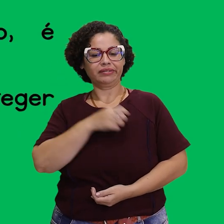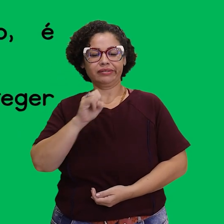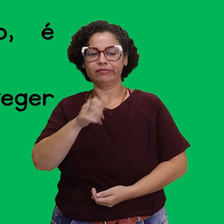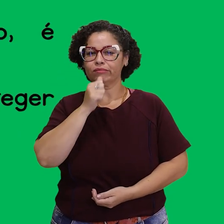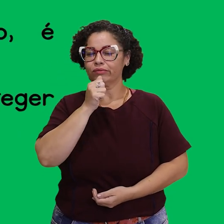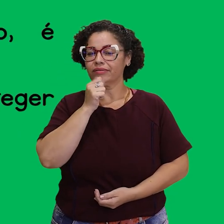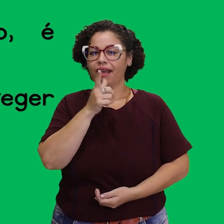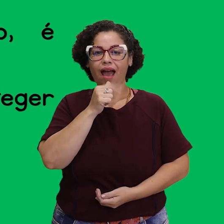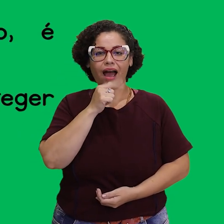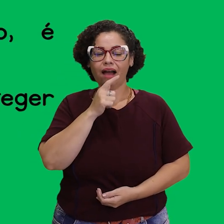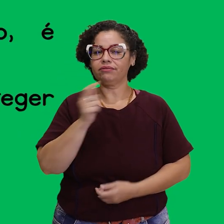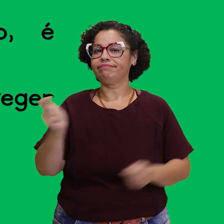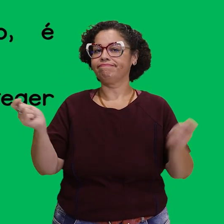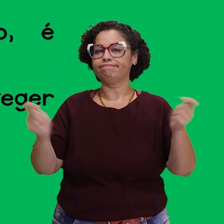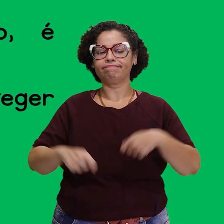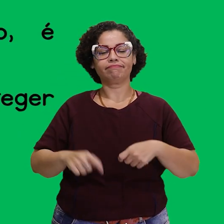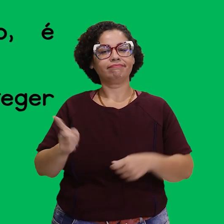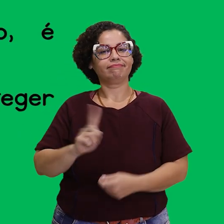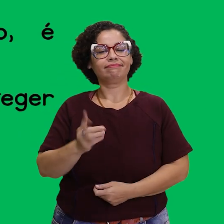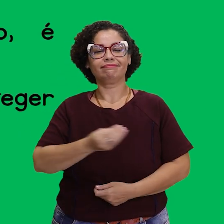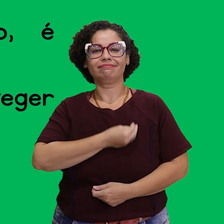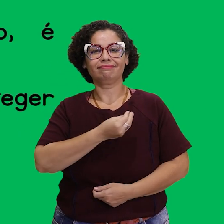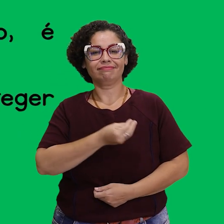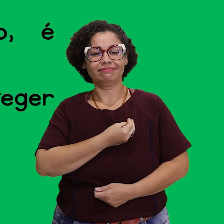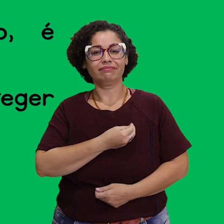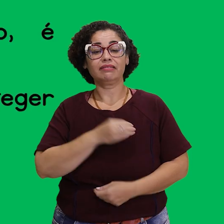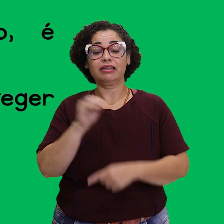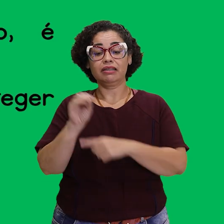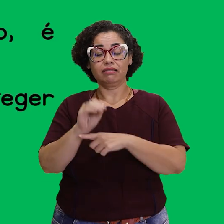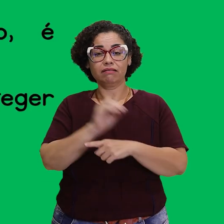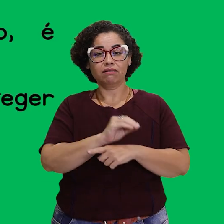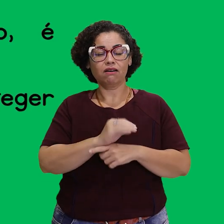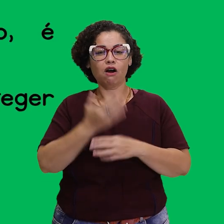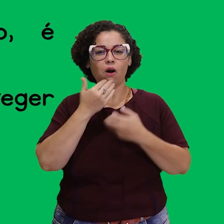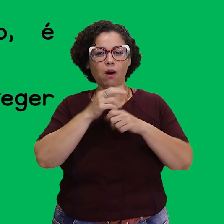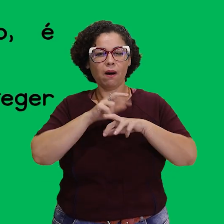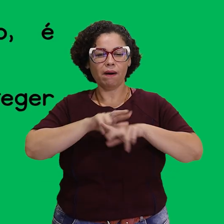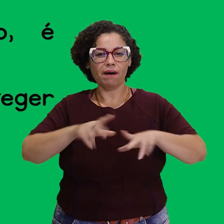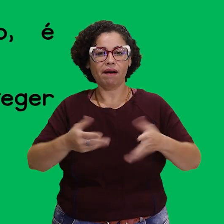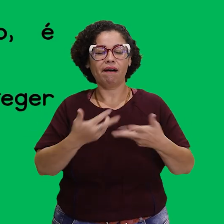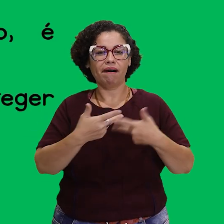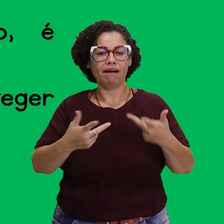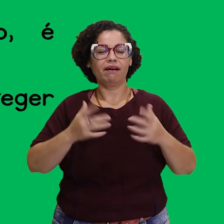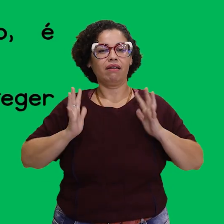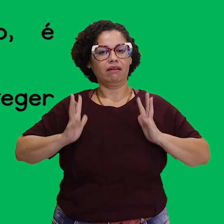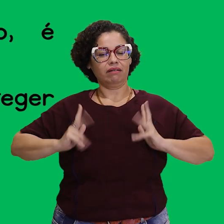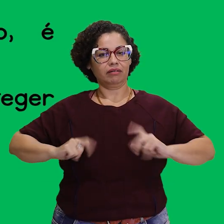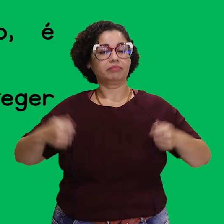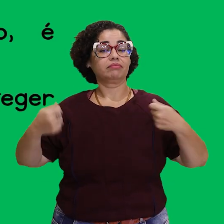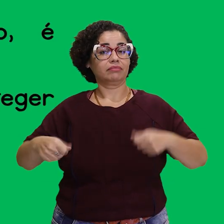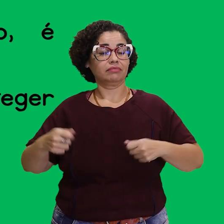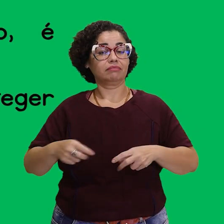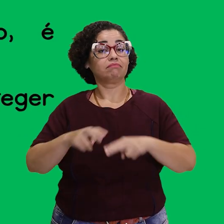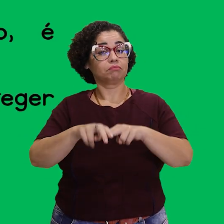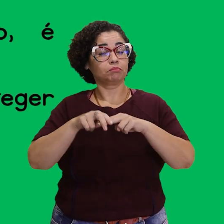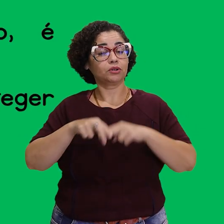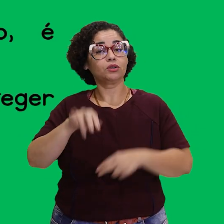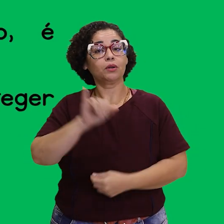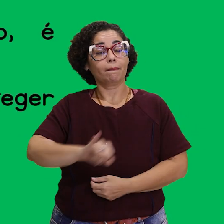ela, não podemos sobreviver, cultivar alimentos ou manter a higiene. Por isso, é